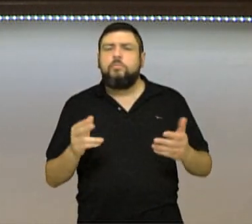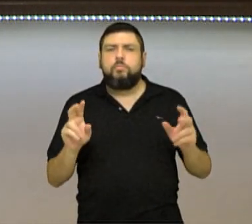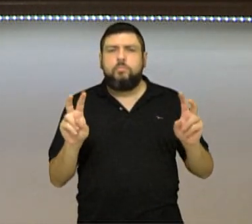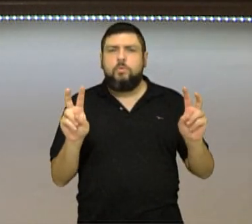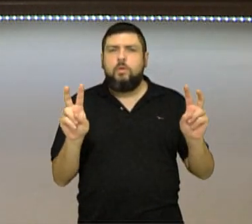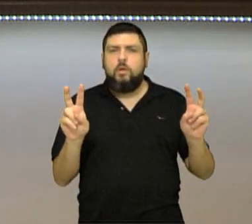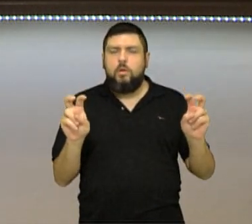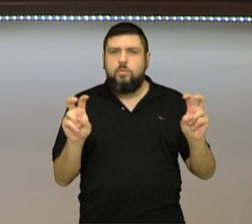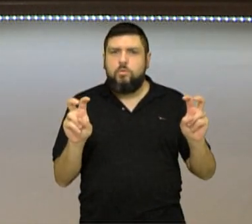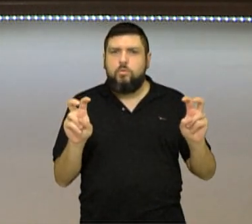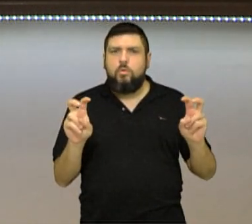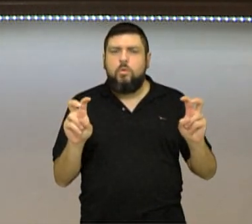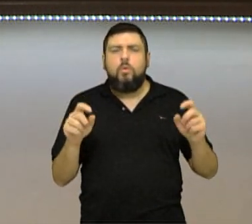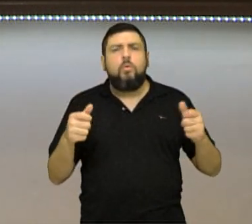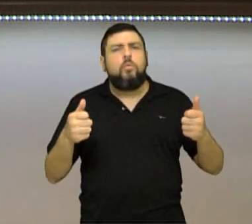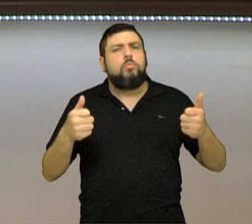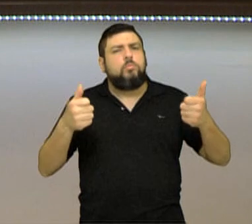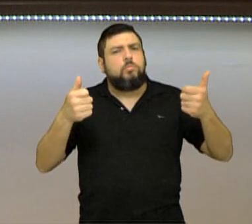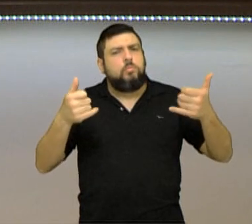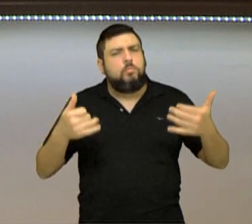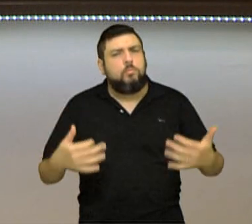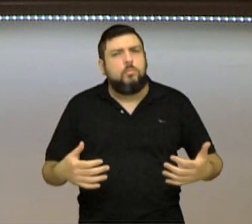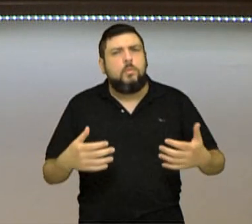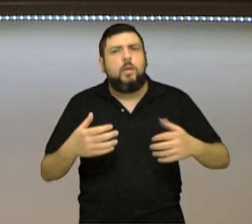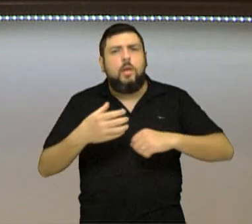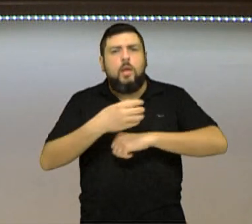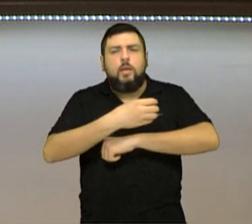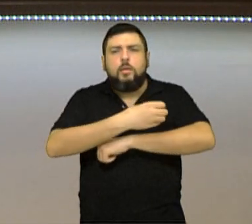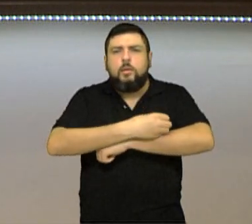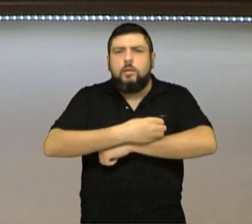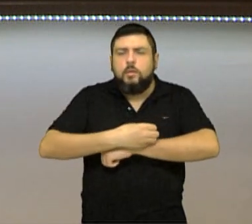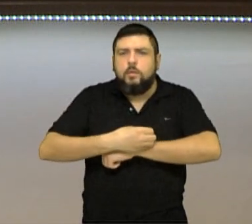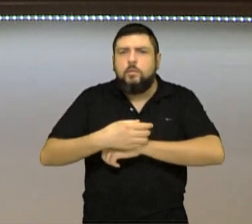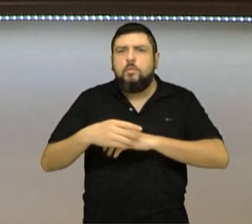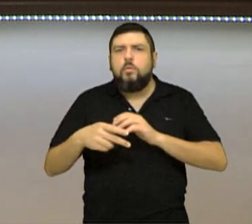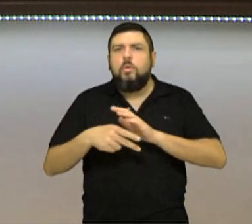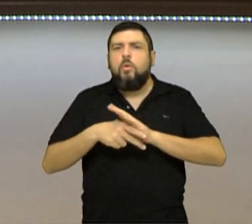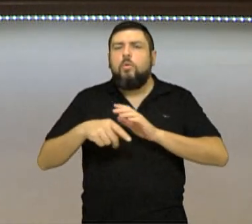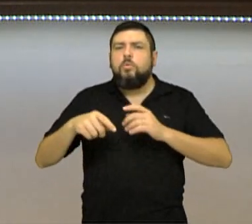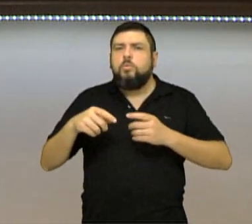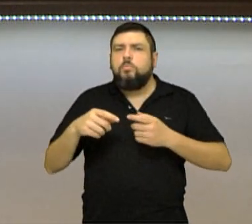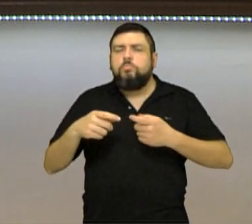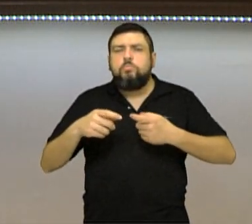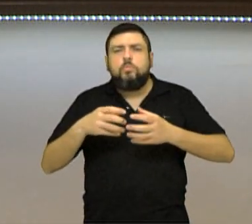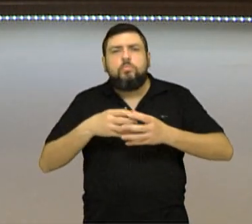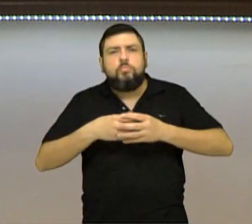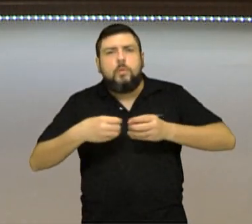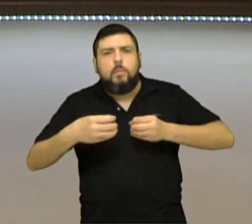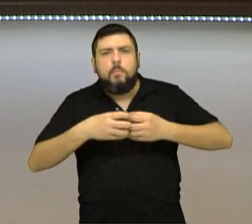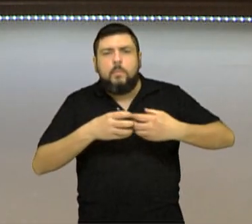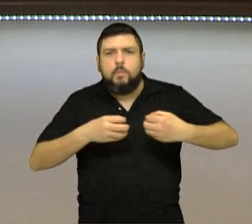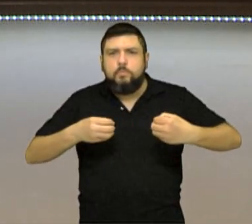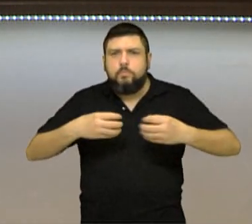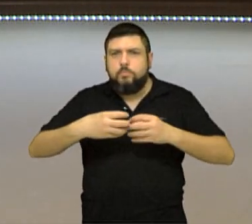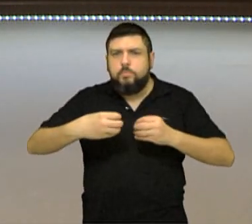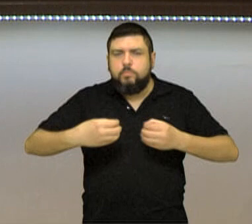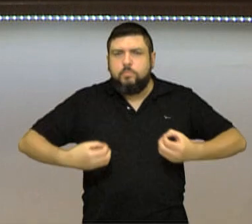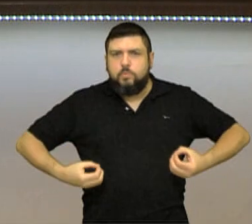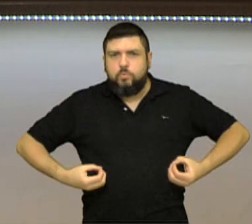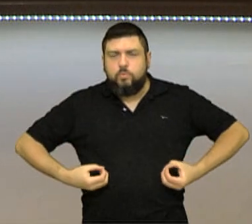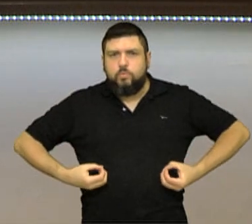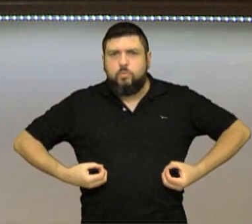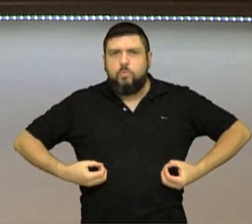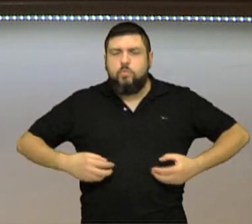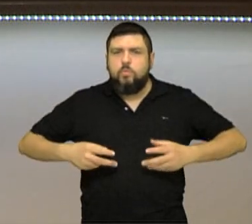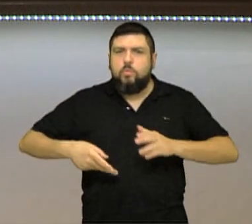ali da parte de gametas, né, de células reprodutoras humanas, a gente vai trabalhar ali com a questão da ovulogênese. Eu falo humanos,